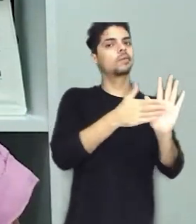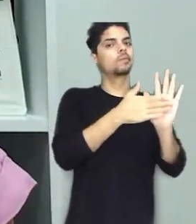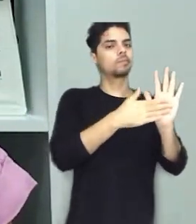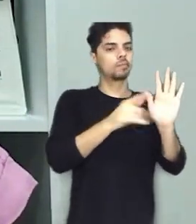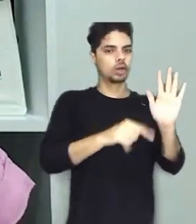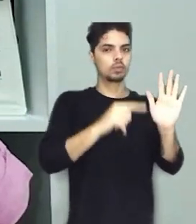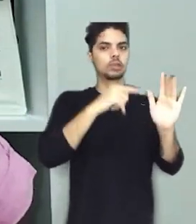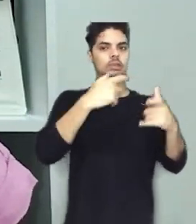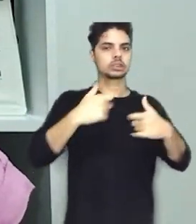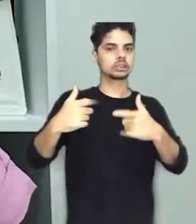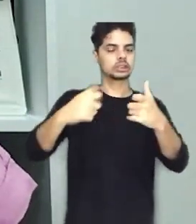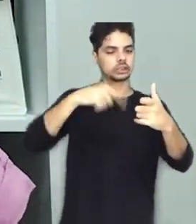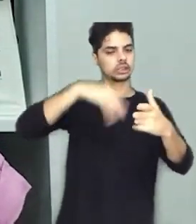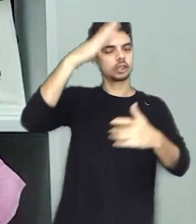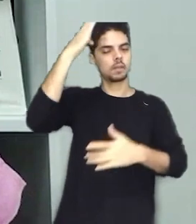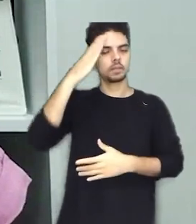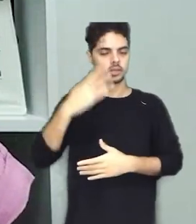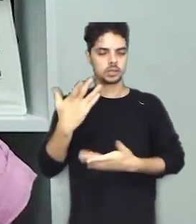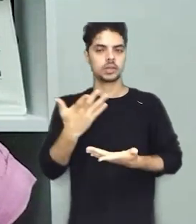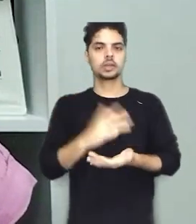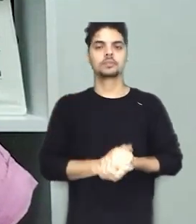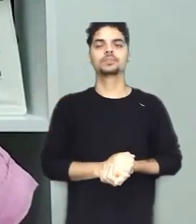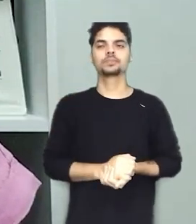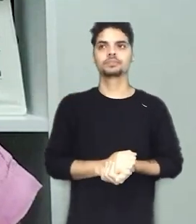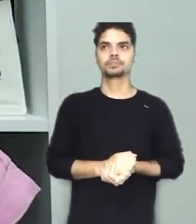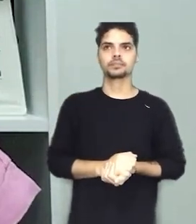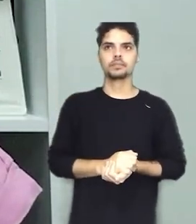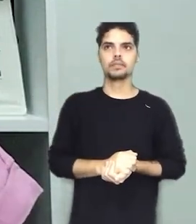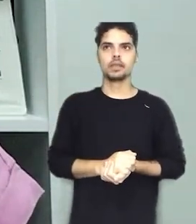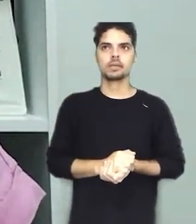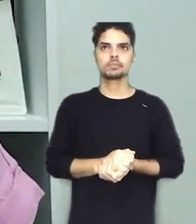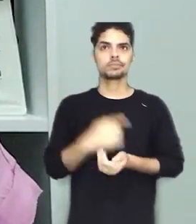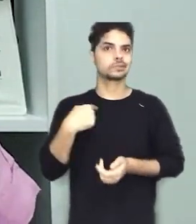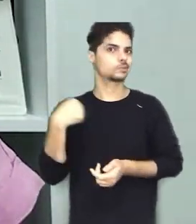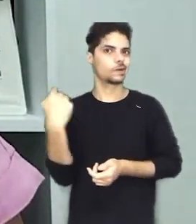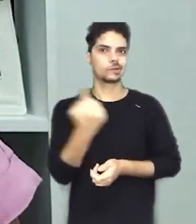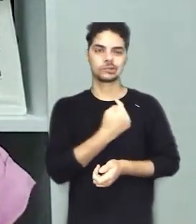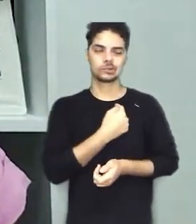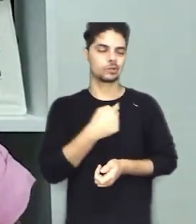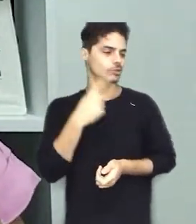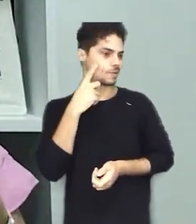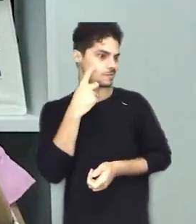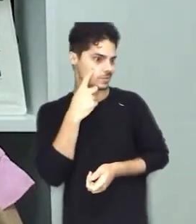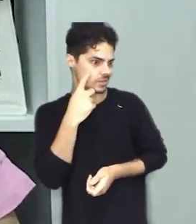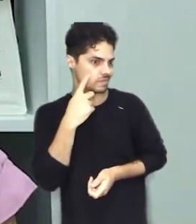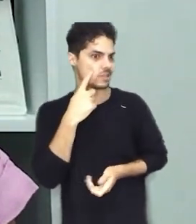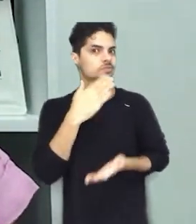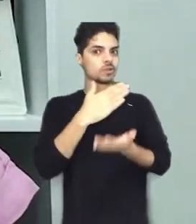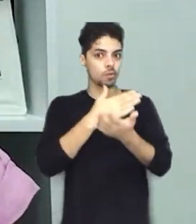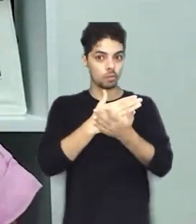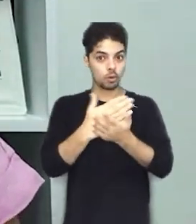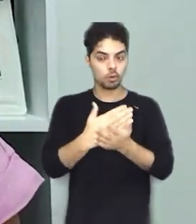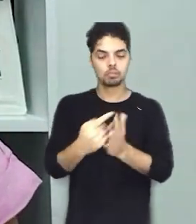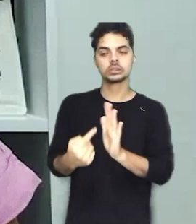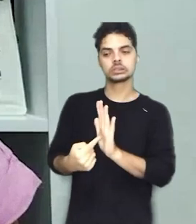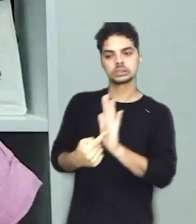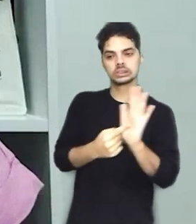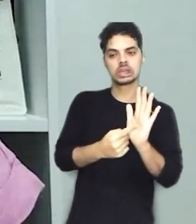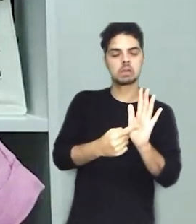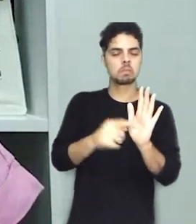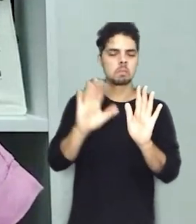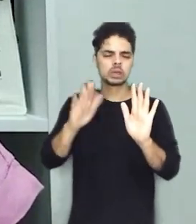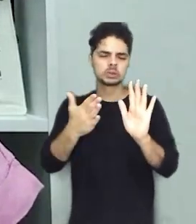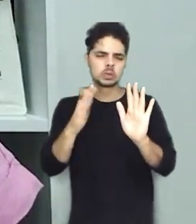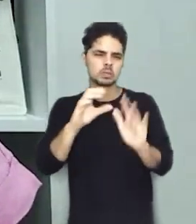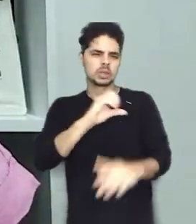Papel das Guerras na Independência do Brasil, seja trabalhado como texto introdutório com os